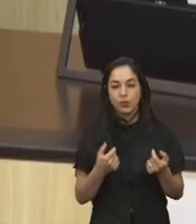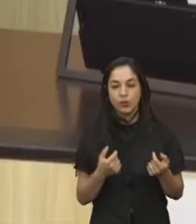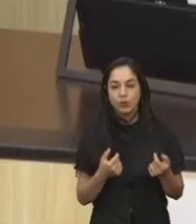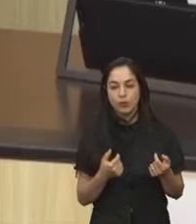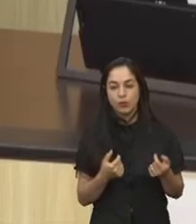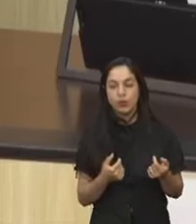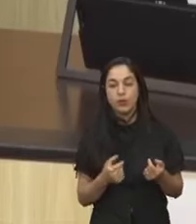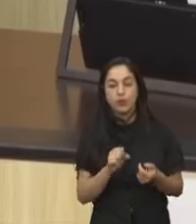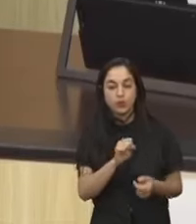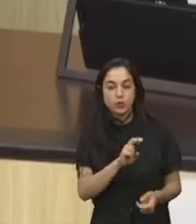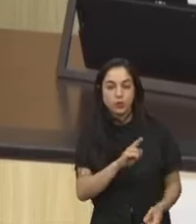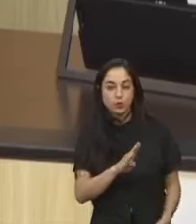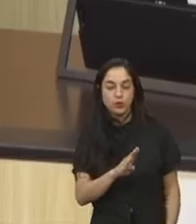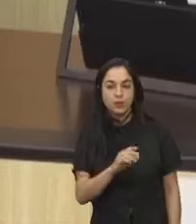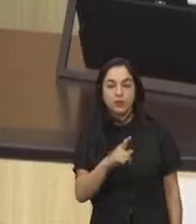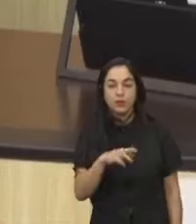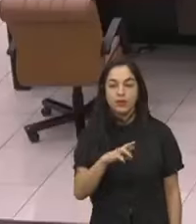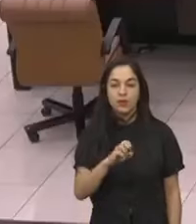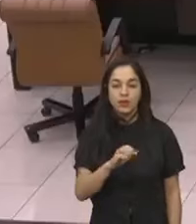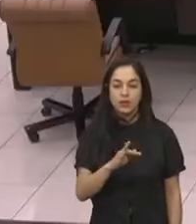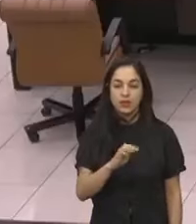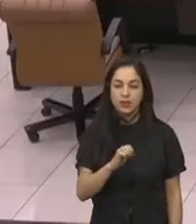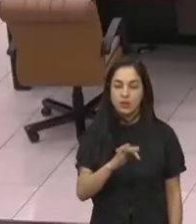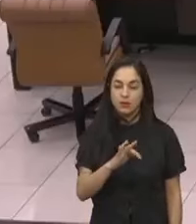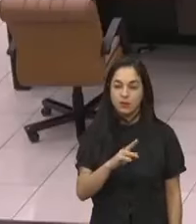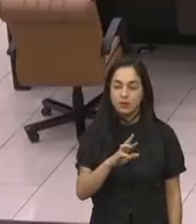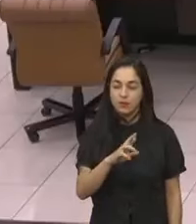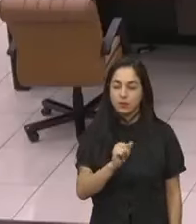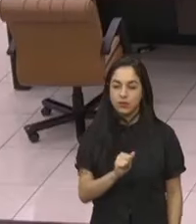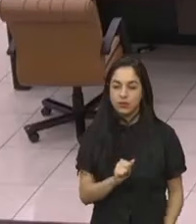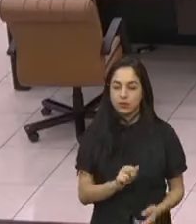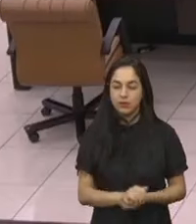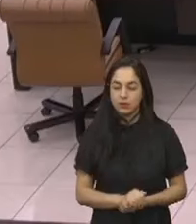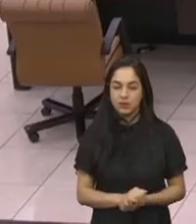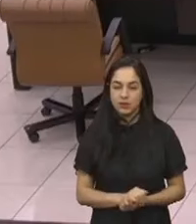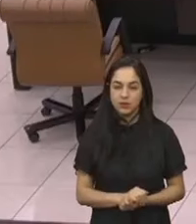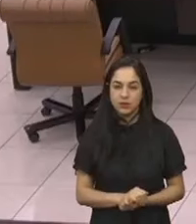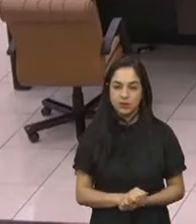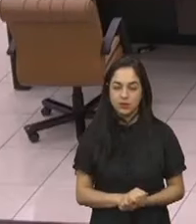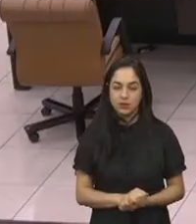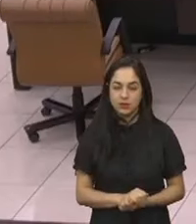uma subprefeitura. Isso é o destaque do inciso 2º do artigo 1º. Tá.